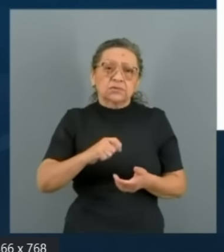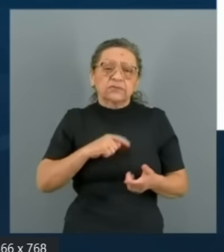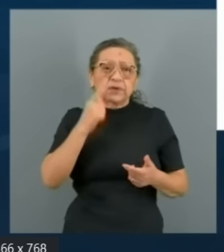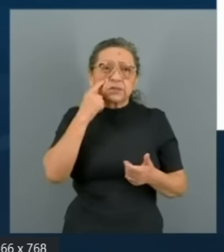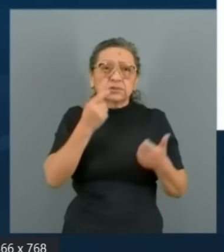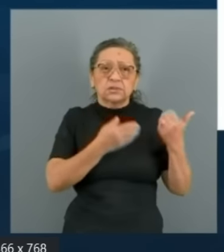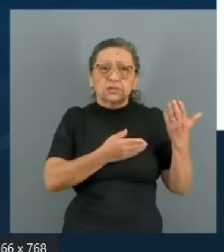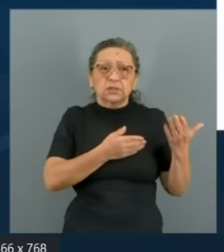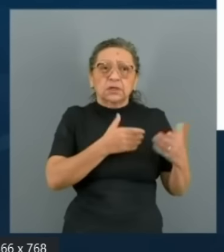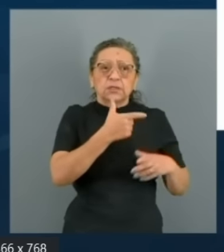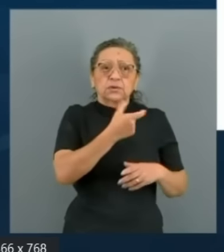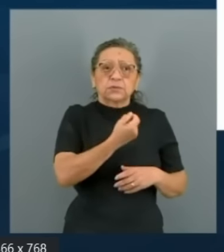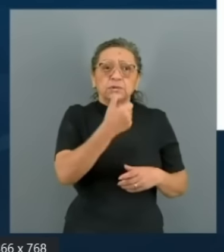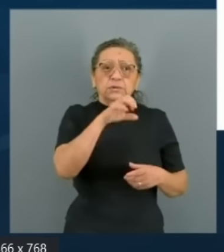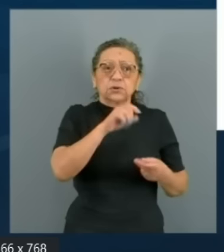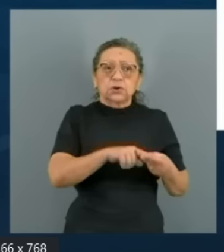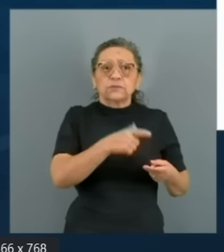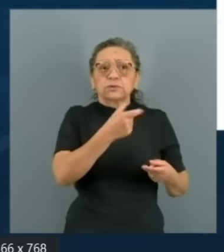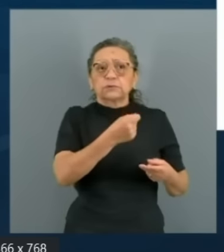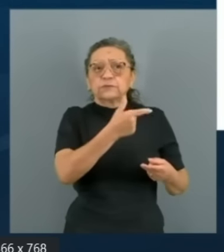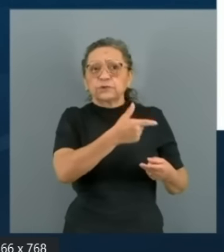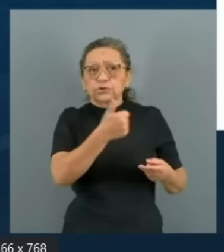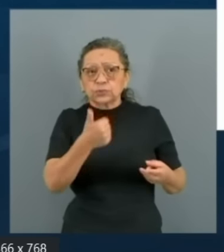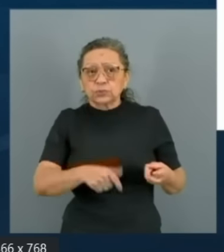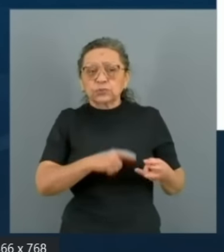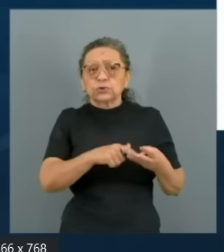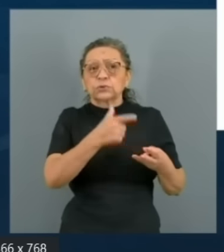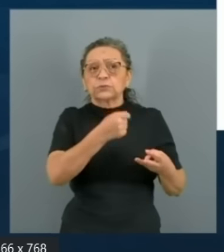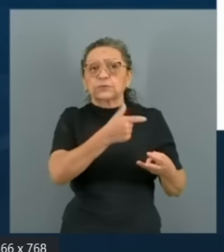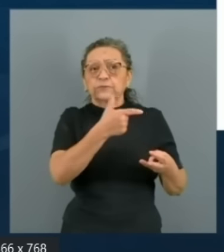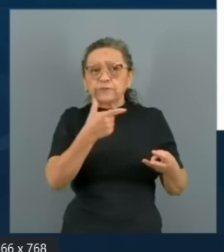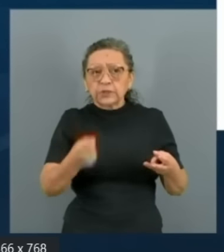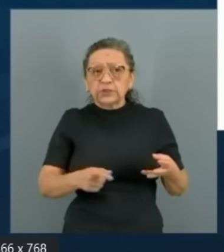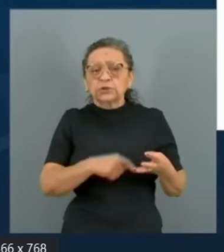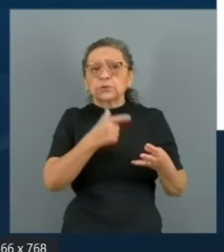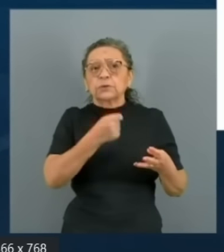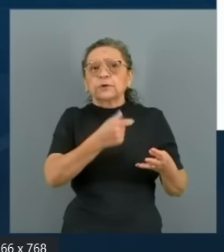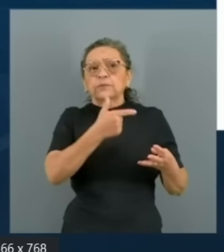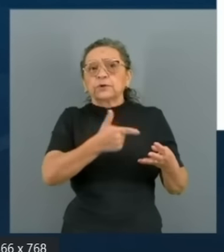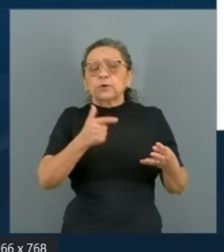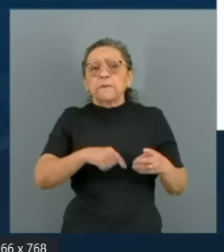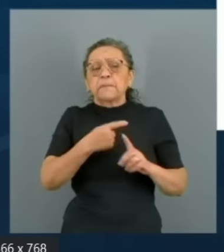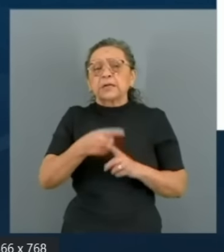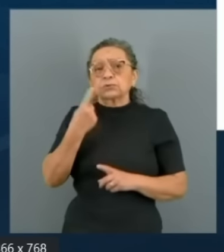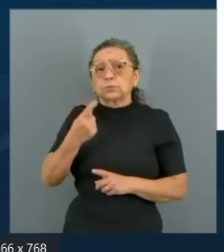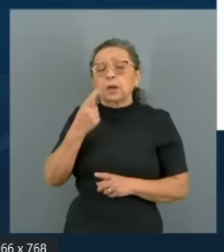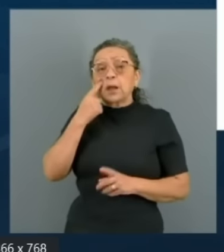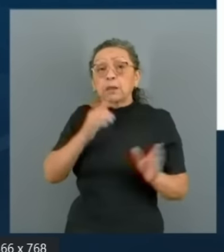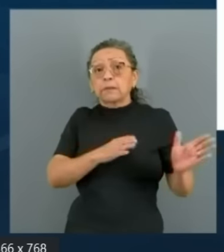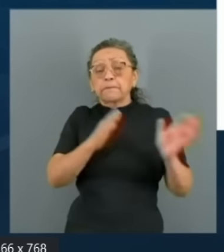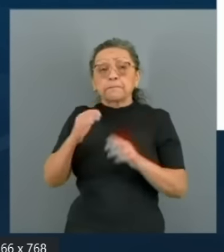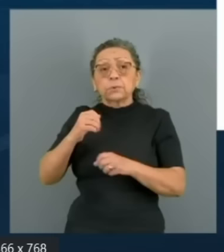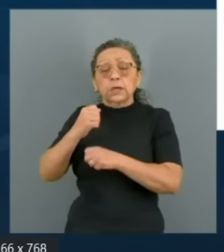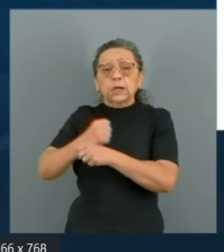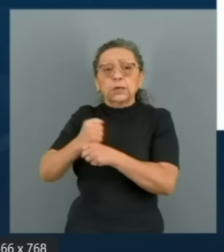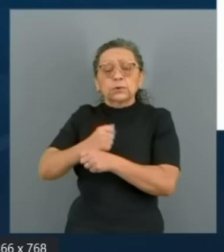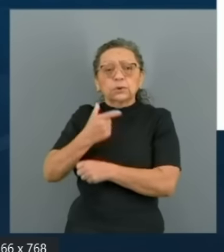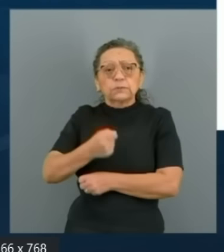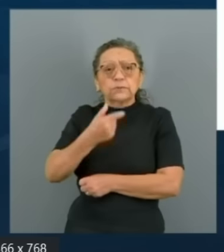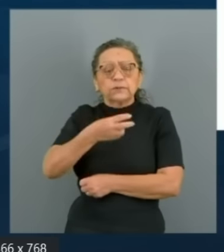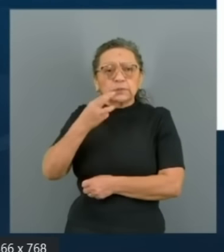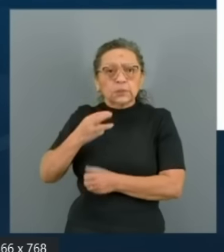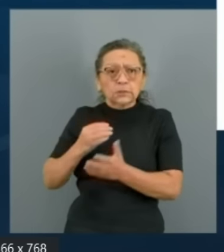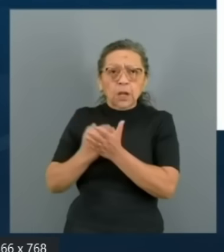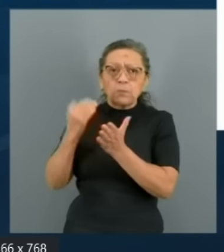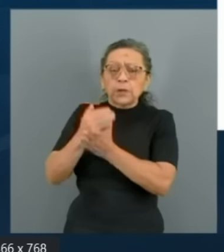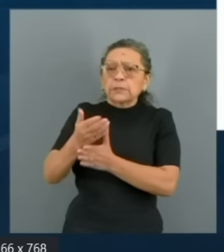2019 uma, 21, 21 22 mais uma. Quando chega em 23, isso vai para 6 e quando chega em